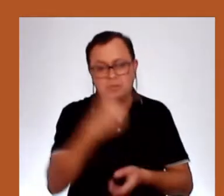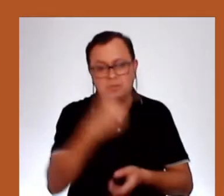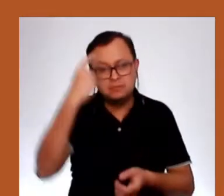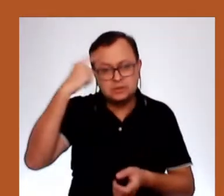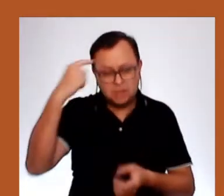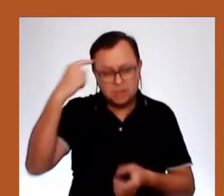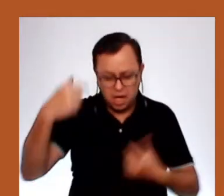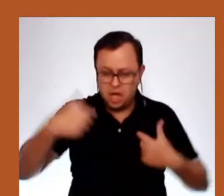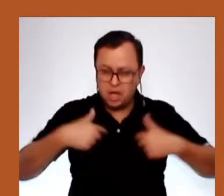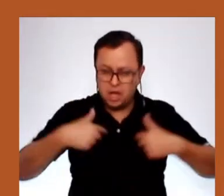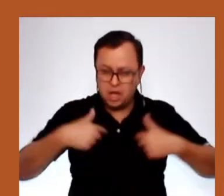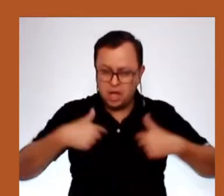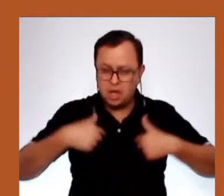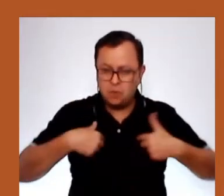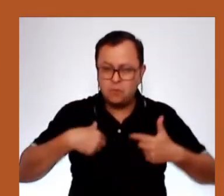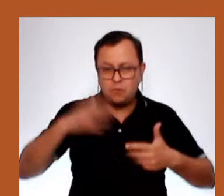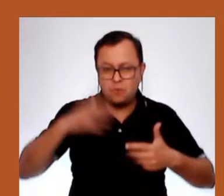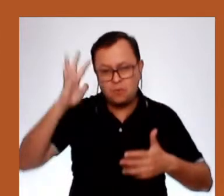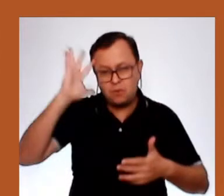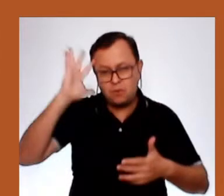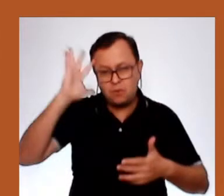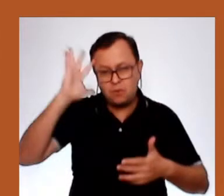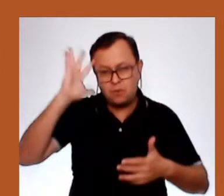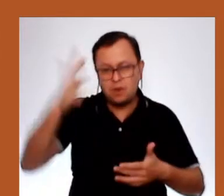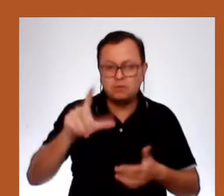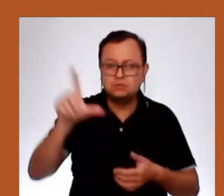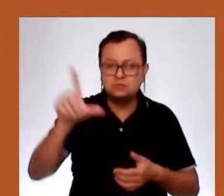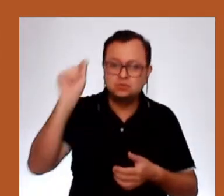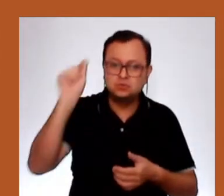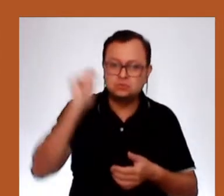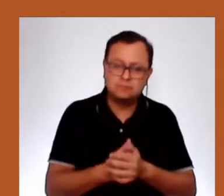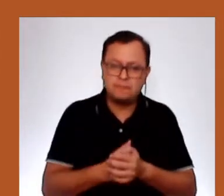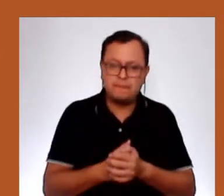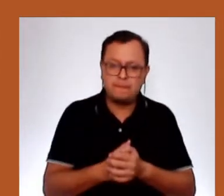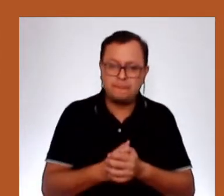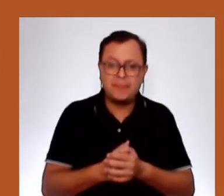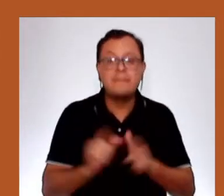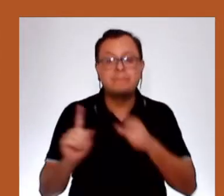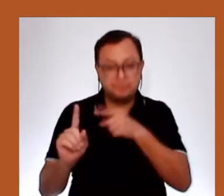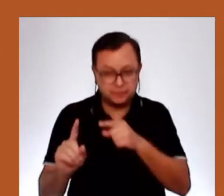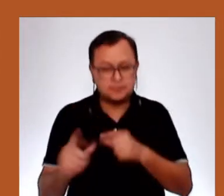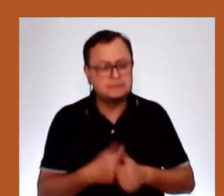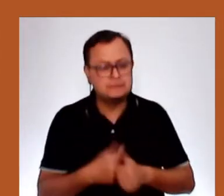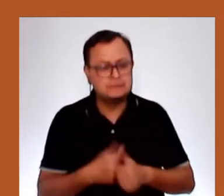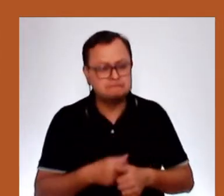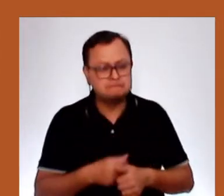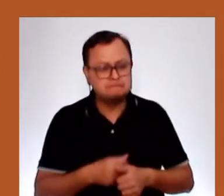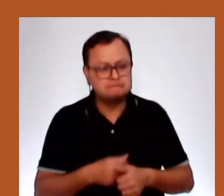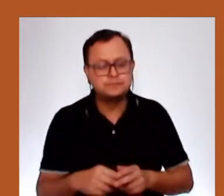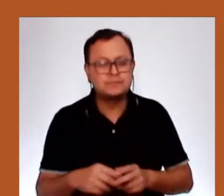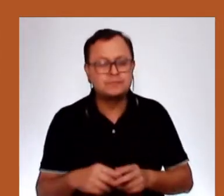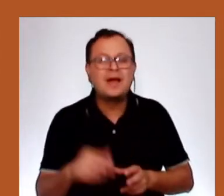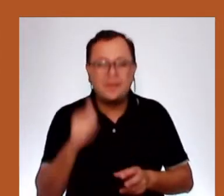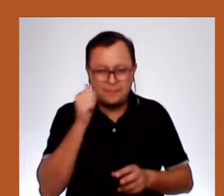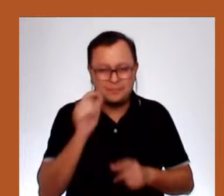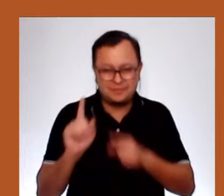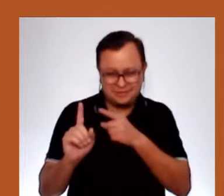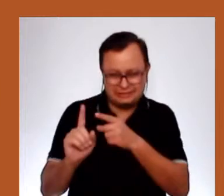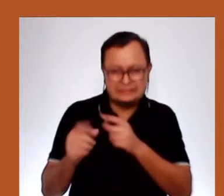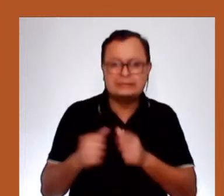Né? E ao respeitar isso, ao notar isso, com muita sensibilidade, a Adriana está